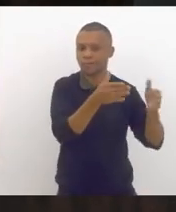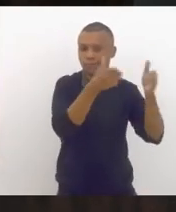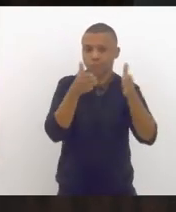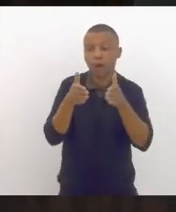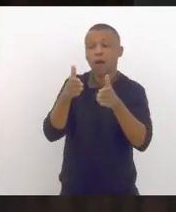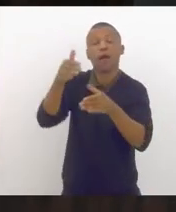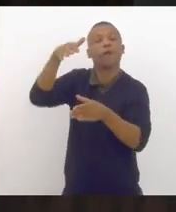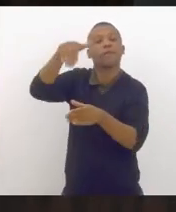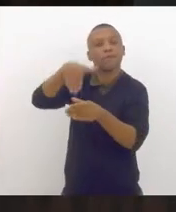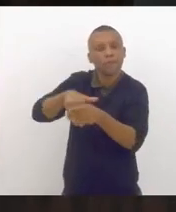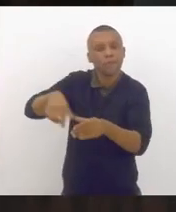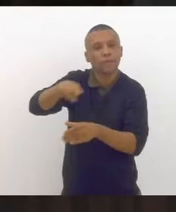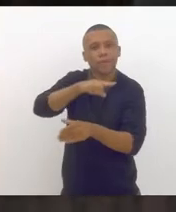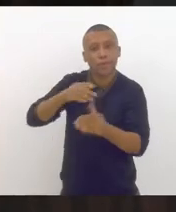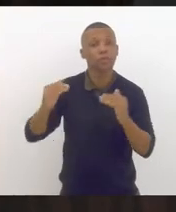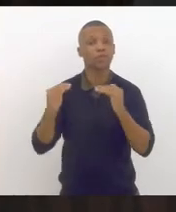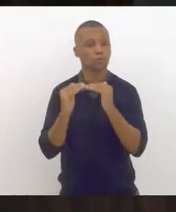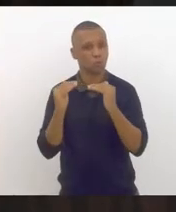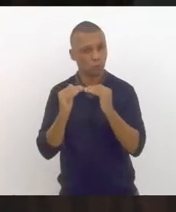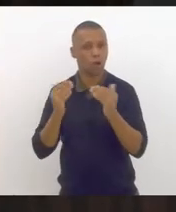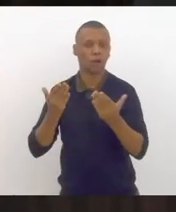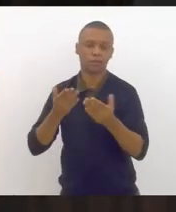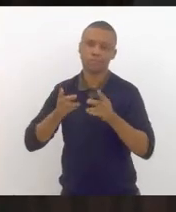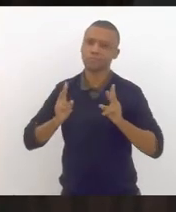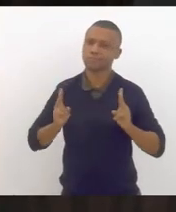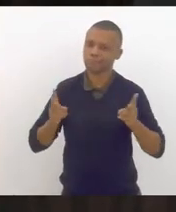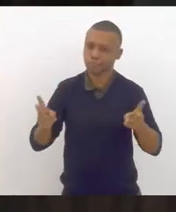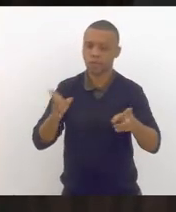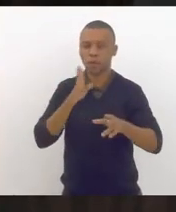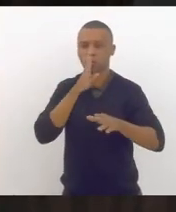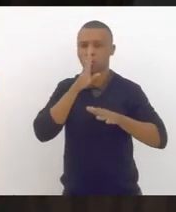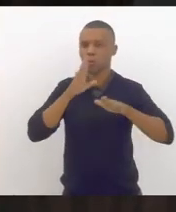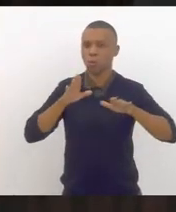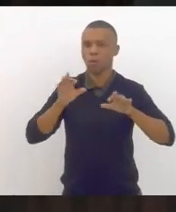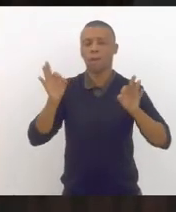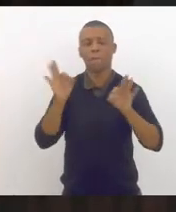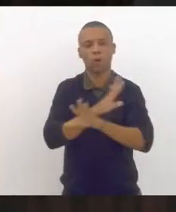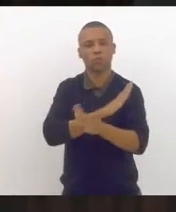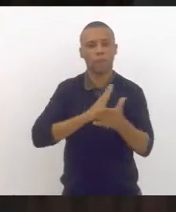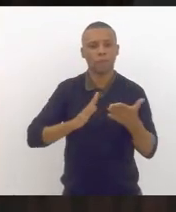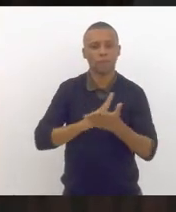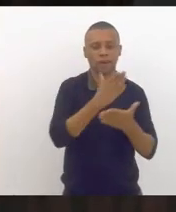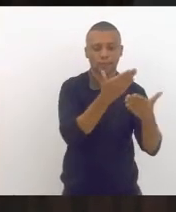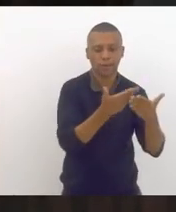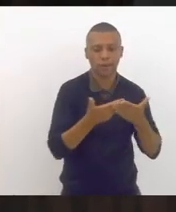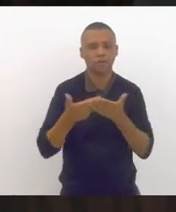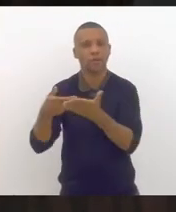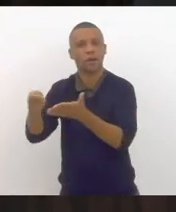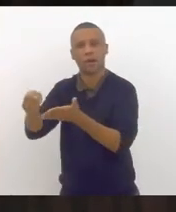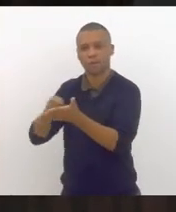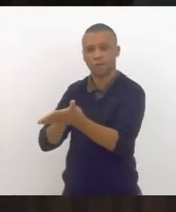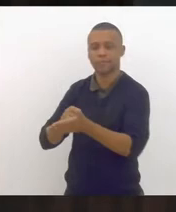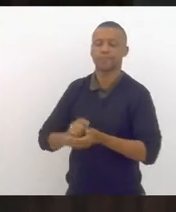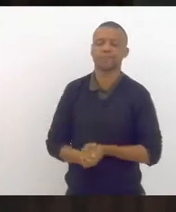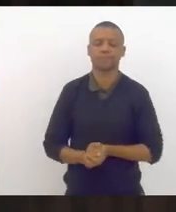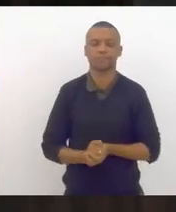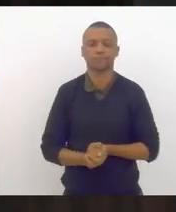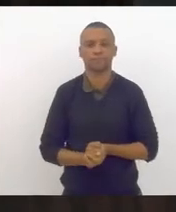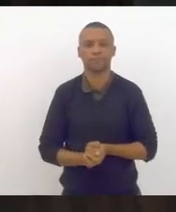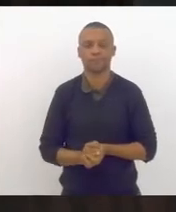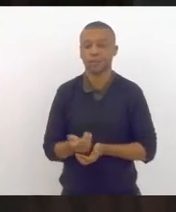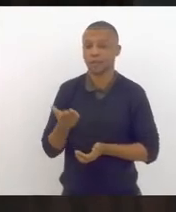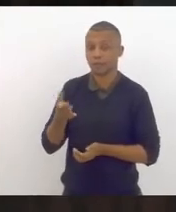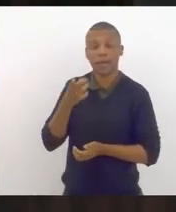aprovam, permaneçam como estão. Aprovado. Vai à promulgação. Deputado Luiz Paulo.